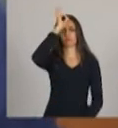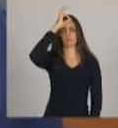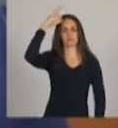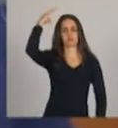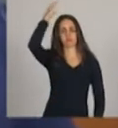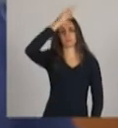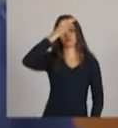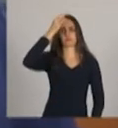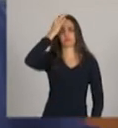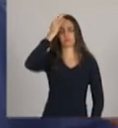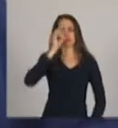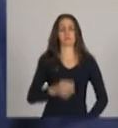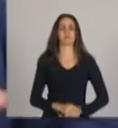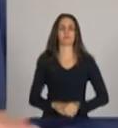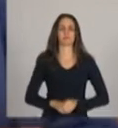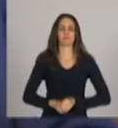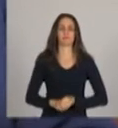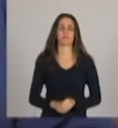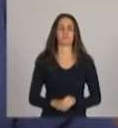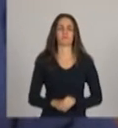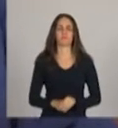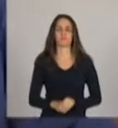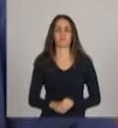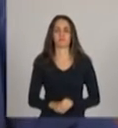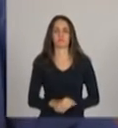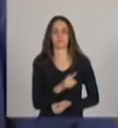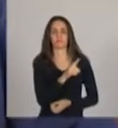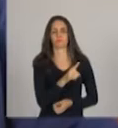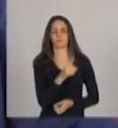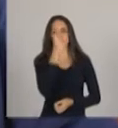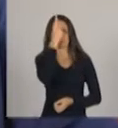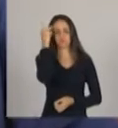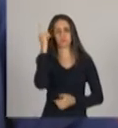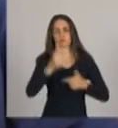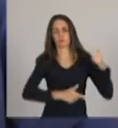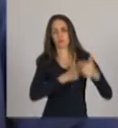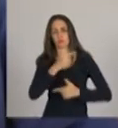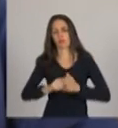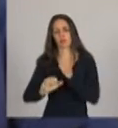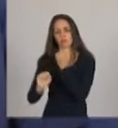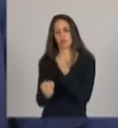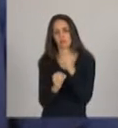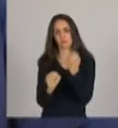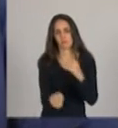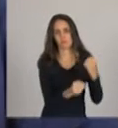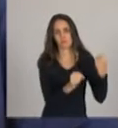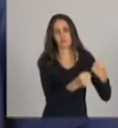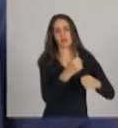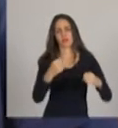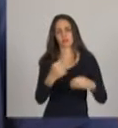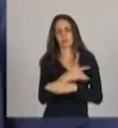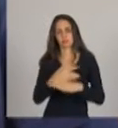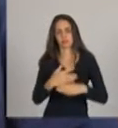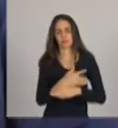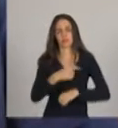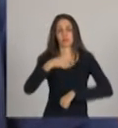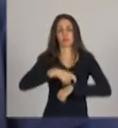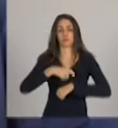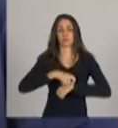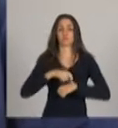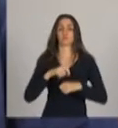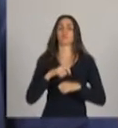Santo. A rotina de limpar a cidade em um momento